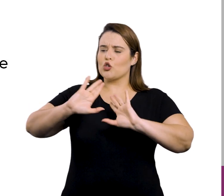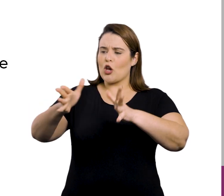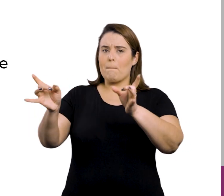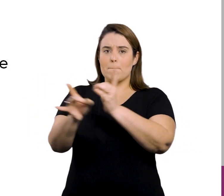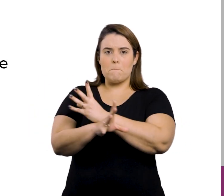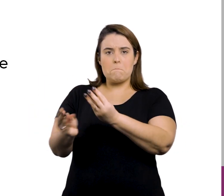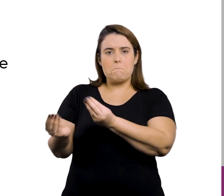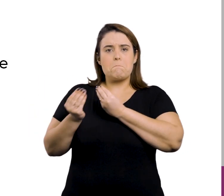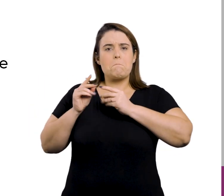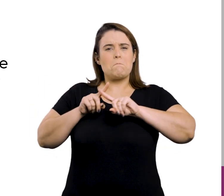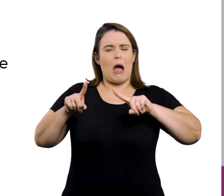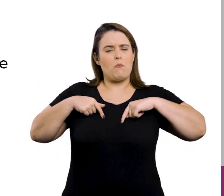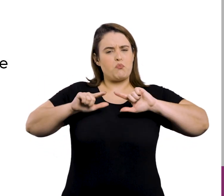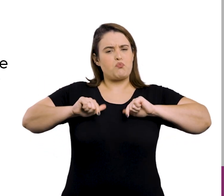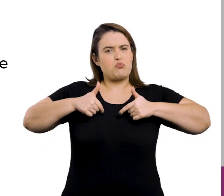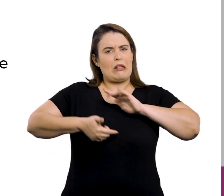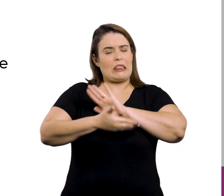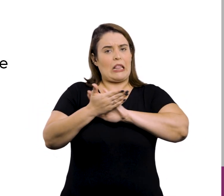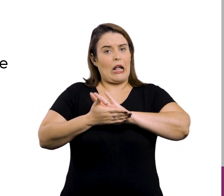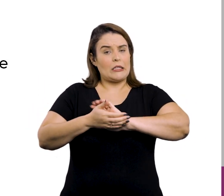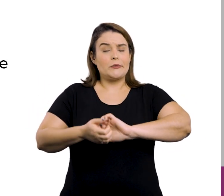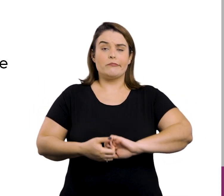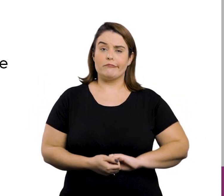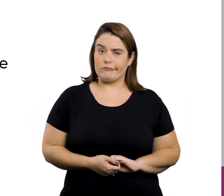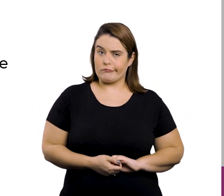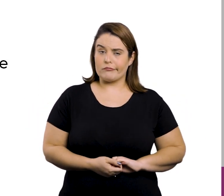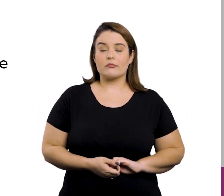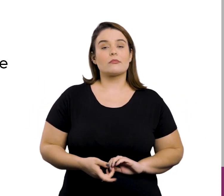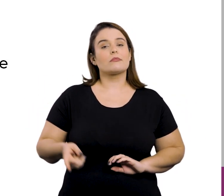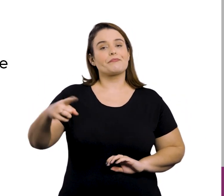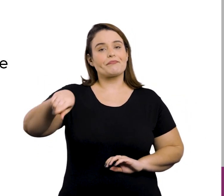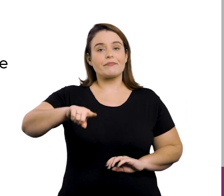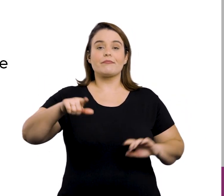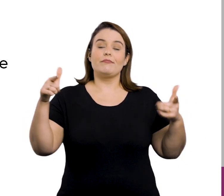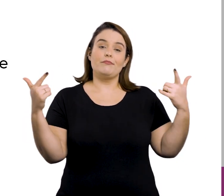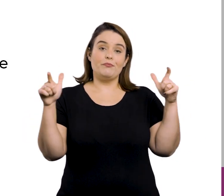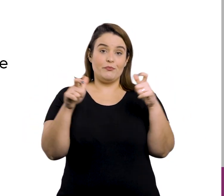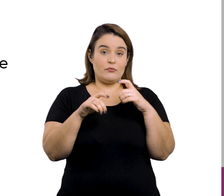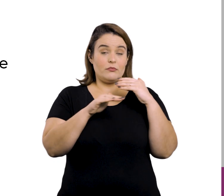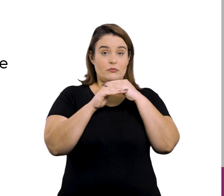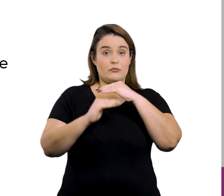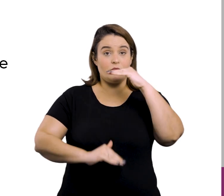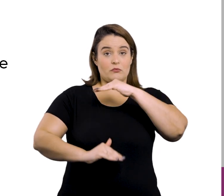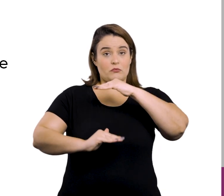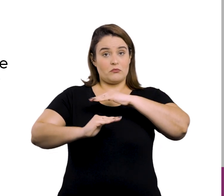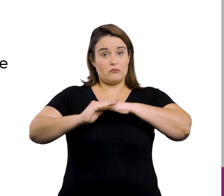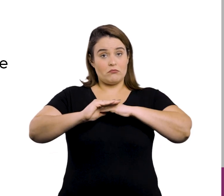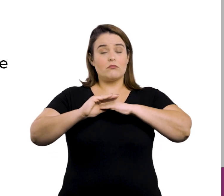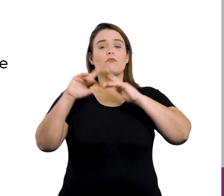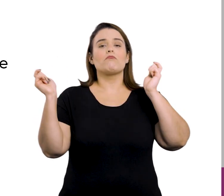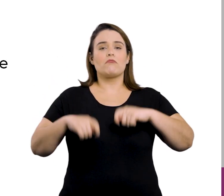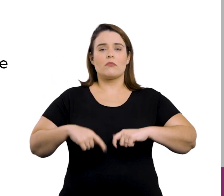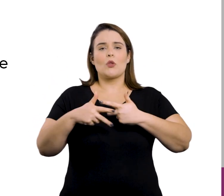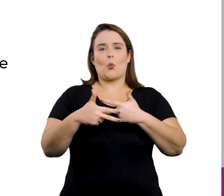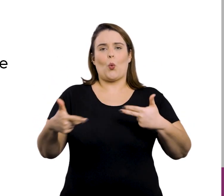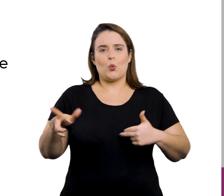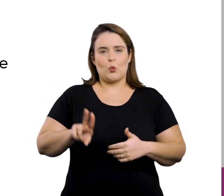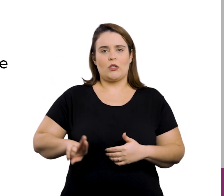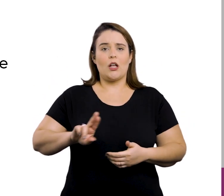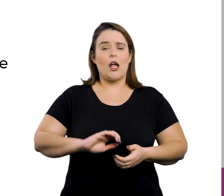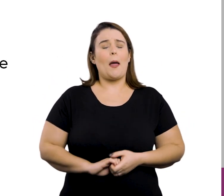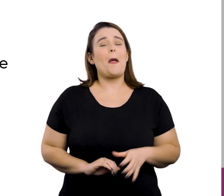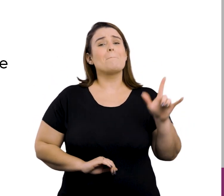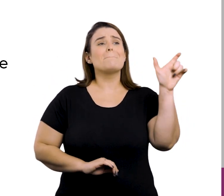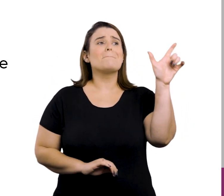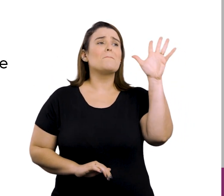quebrar os ovos. Dizem que as desigualdades vão diminuir com uma distribuição eficiente de recursos.